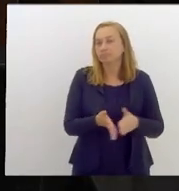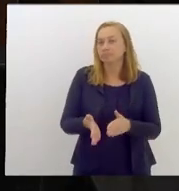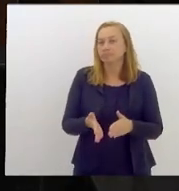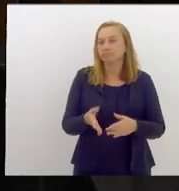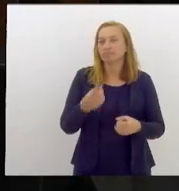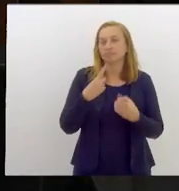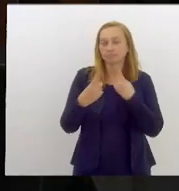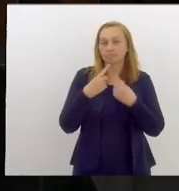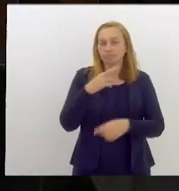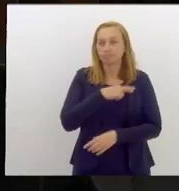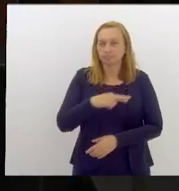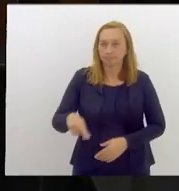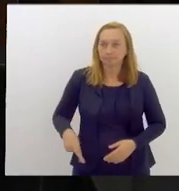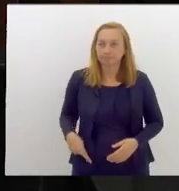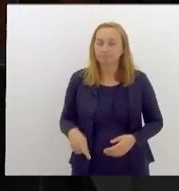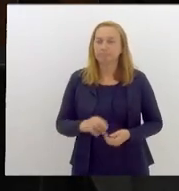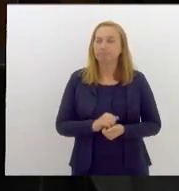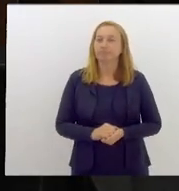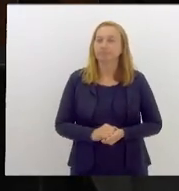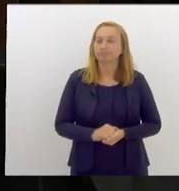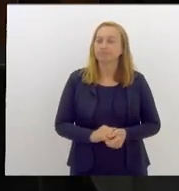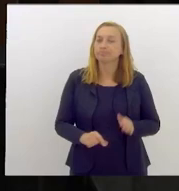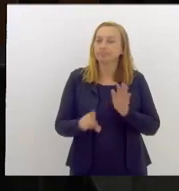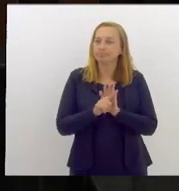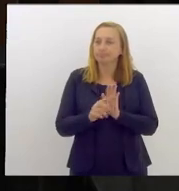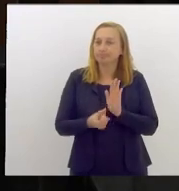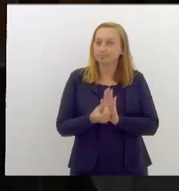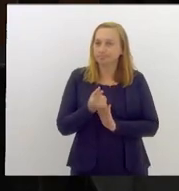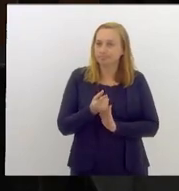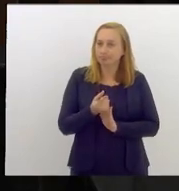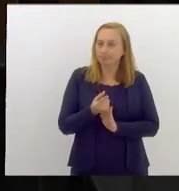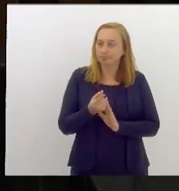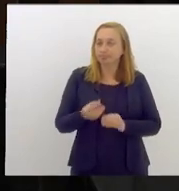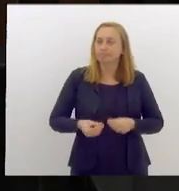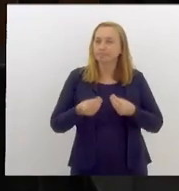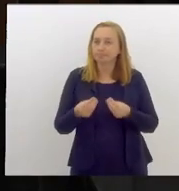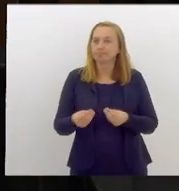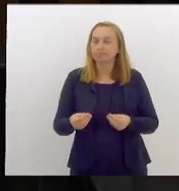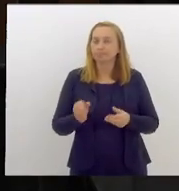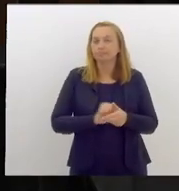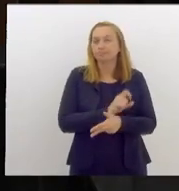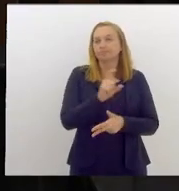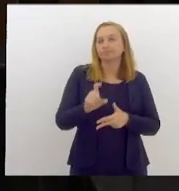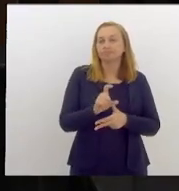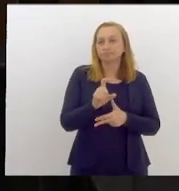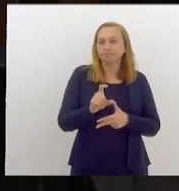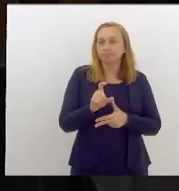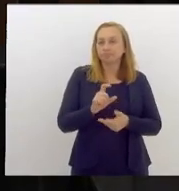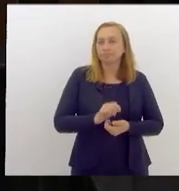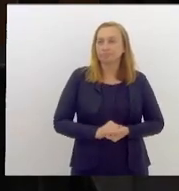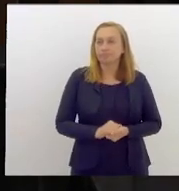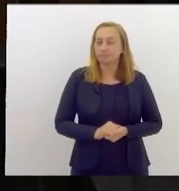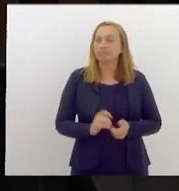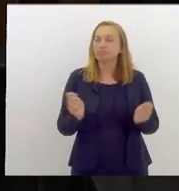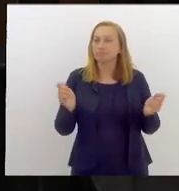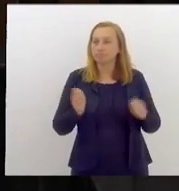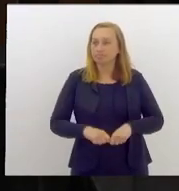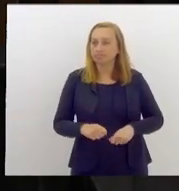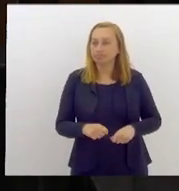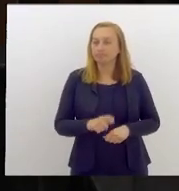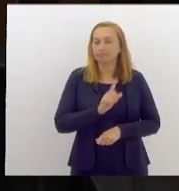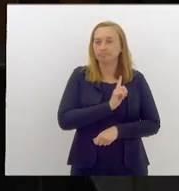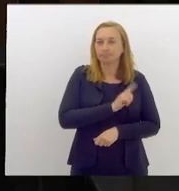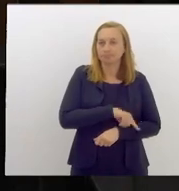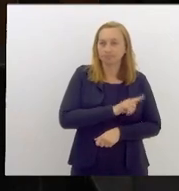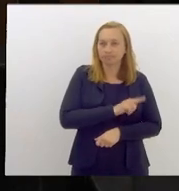um debate Republicano Isso é uma lei orçamentária que dá o governo ao executivo a capacidade de